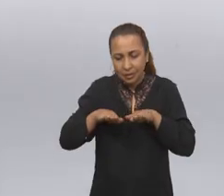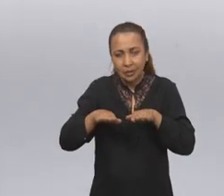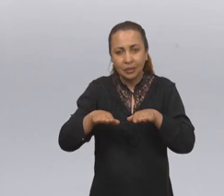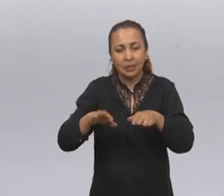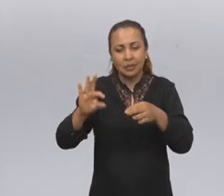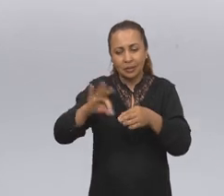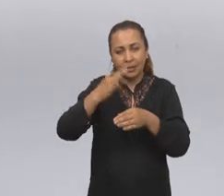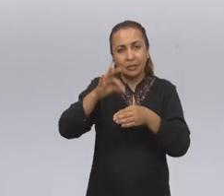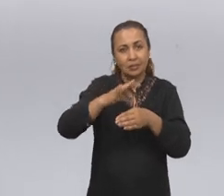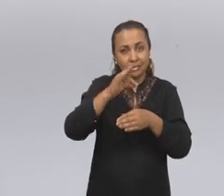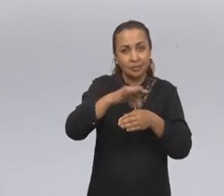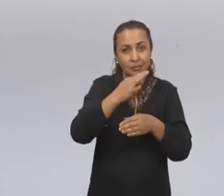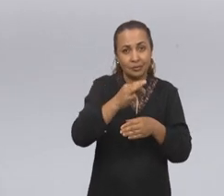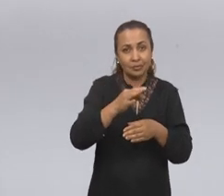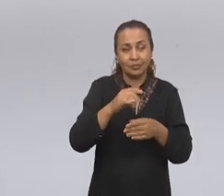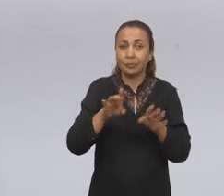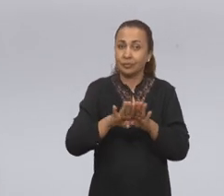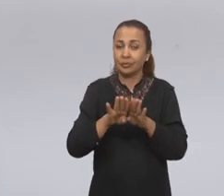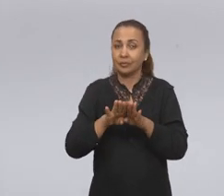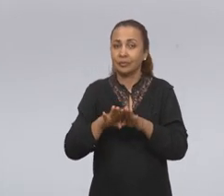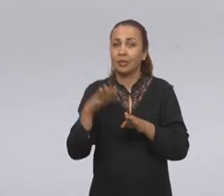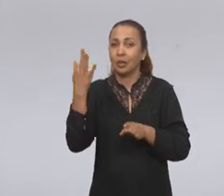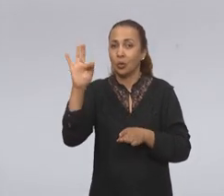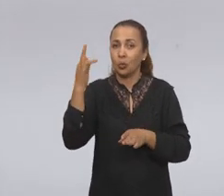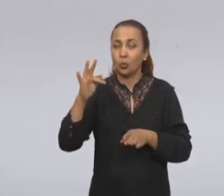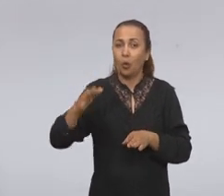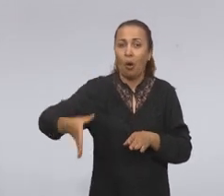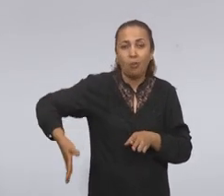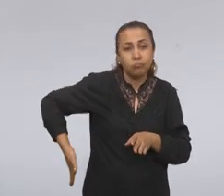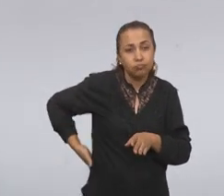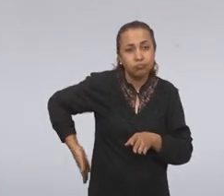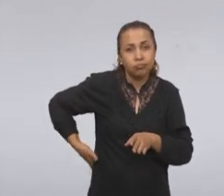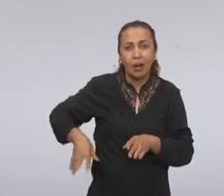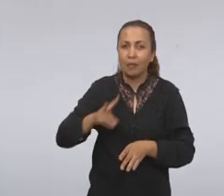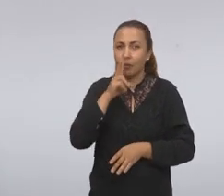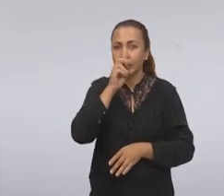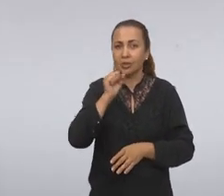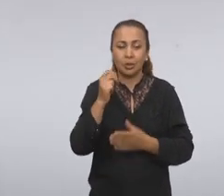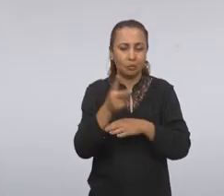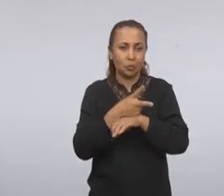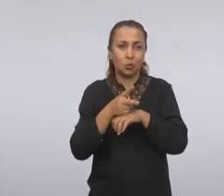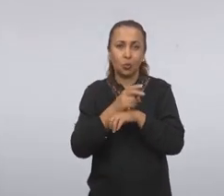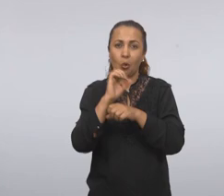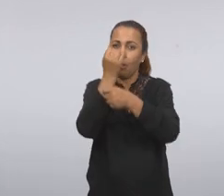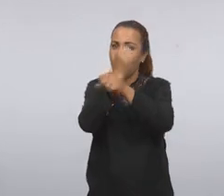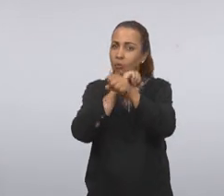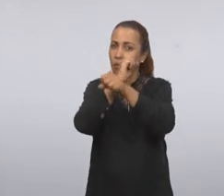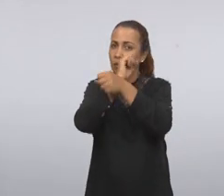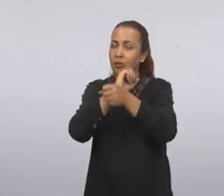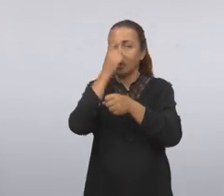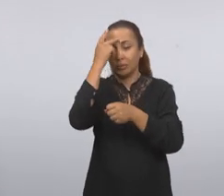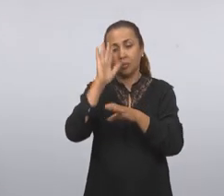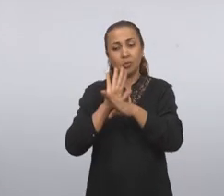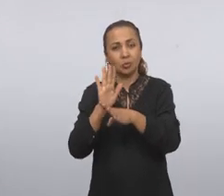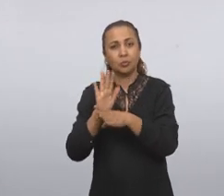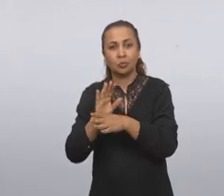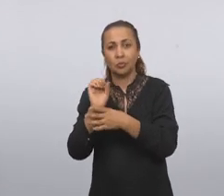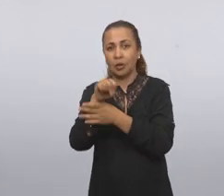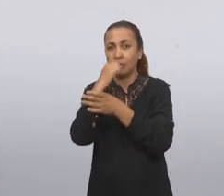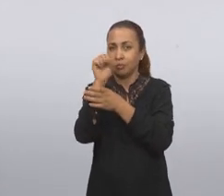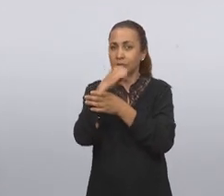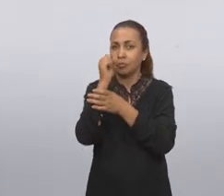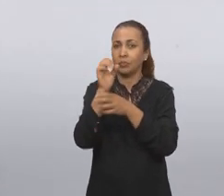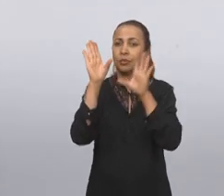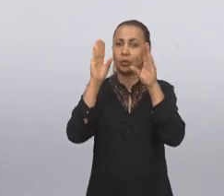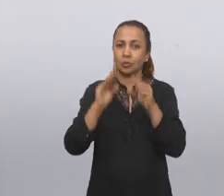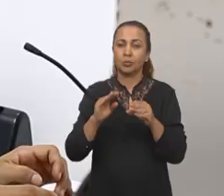costura E aí ela desenvolveu também uma dor lombar muito forte e aí eu procurei até o fisioterapeuta para poder ajudar e foram também